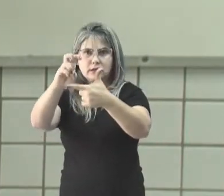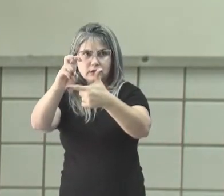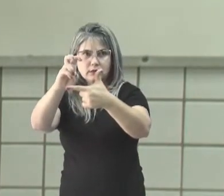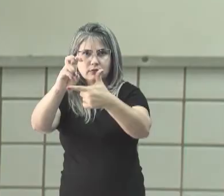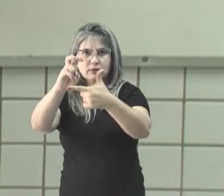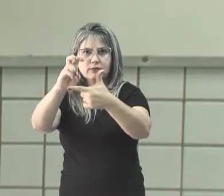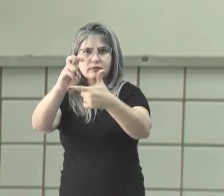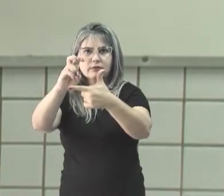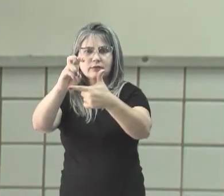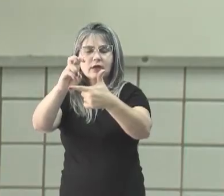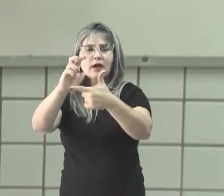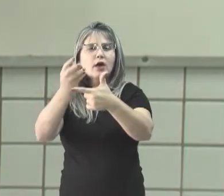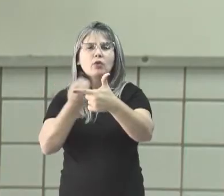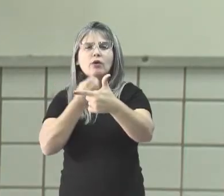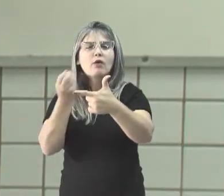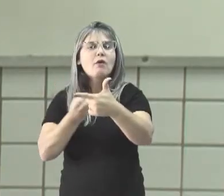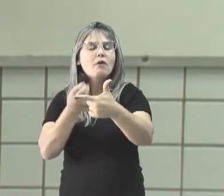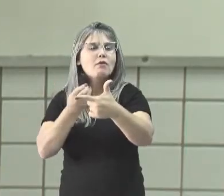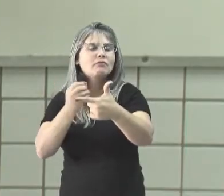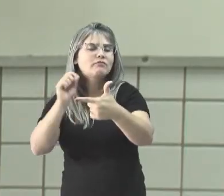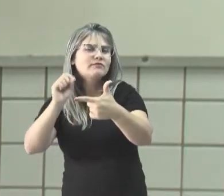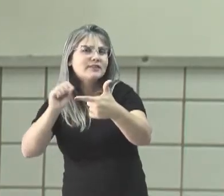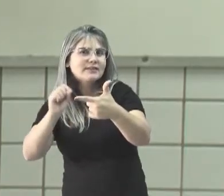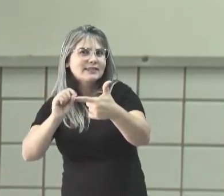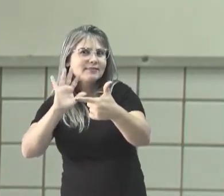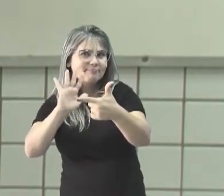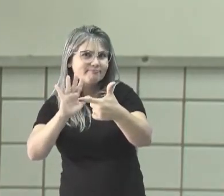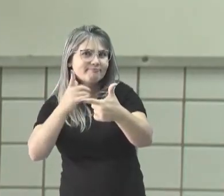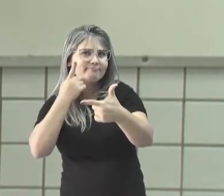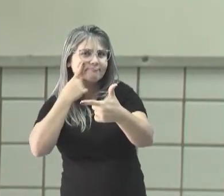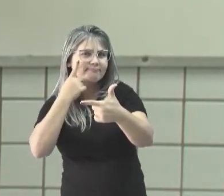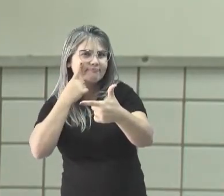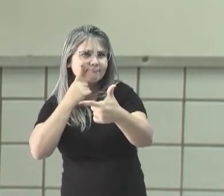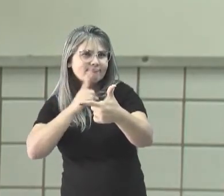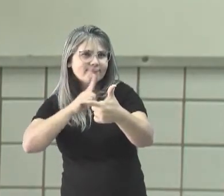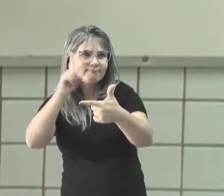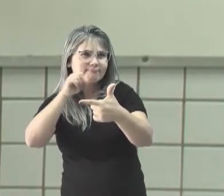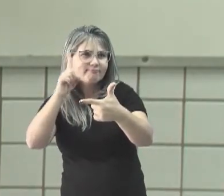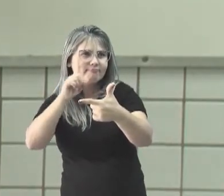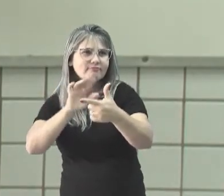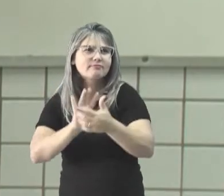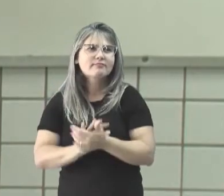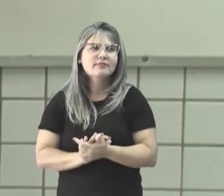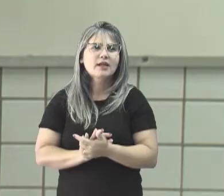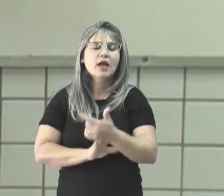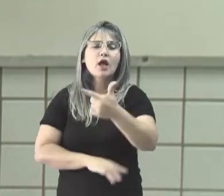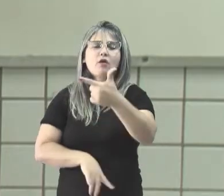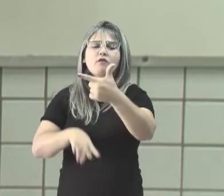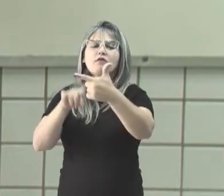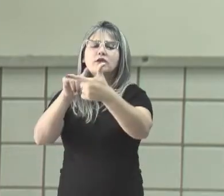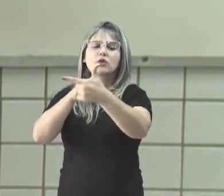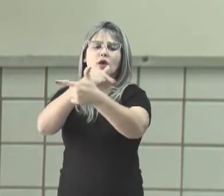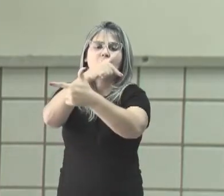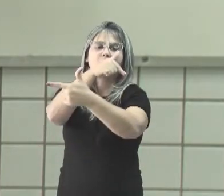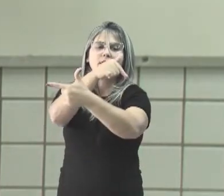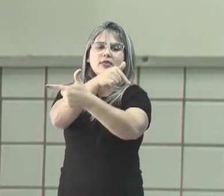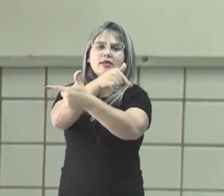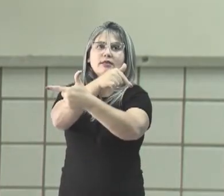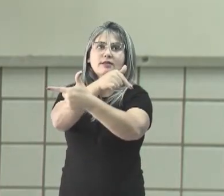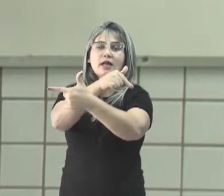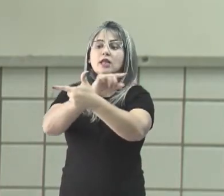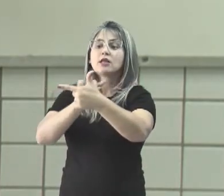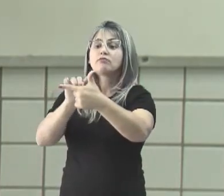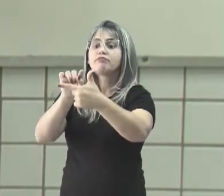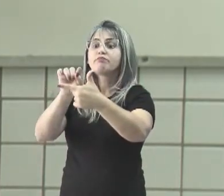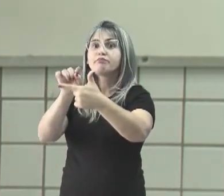zero. Dividir 72 por 0,5 é a mesma coisa que dividir 720 por 5. Beleza?